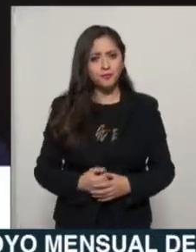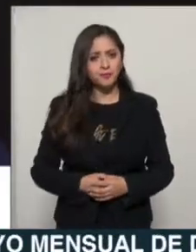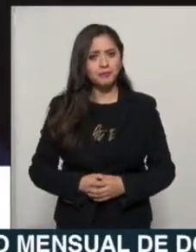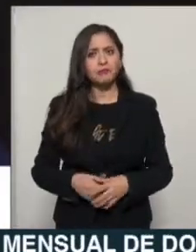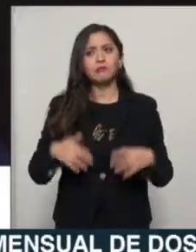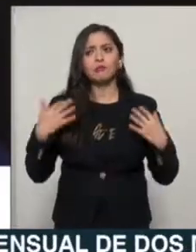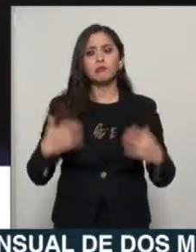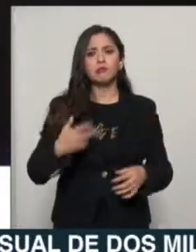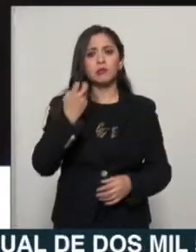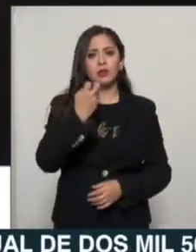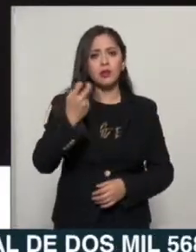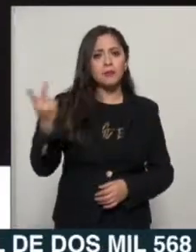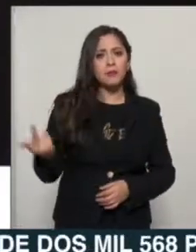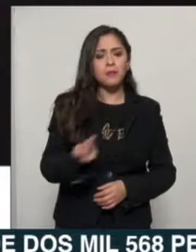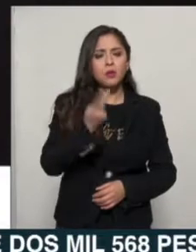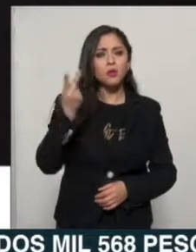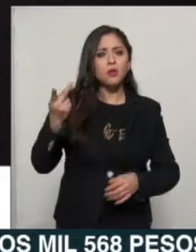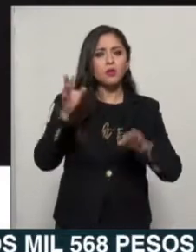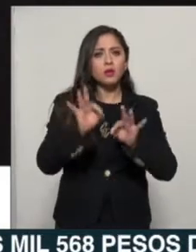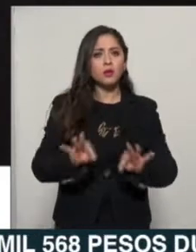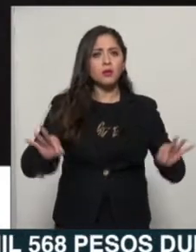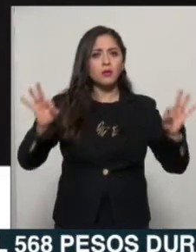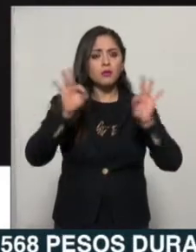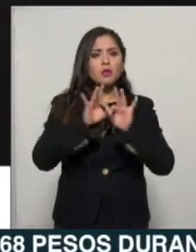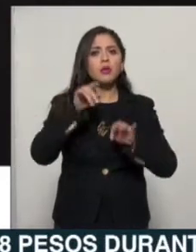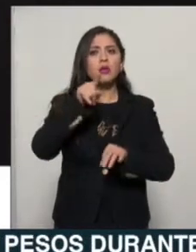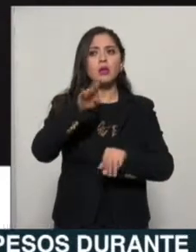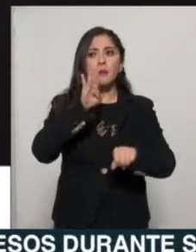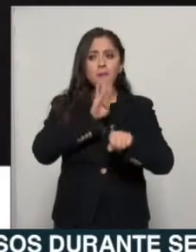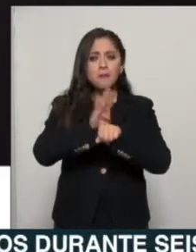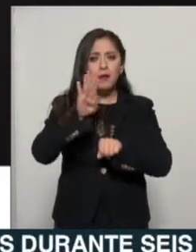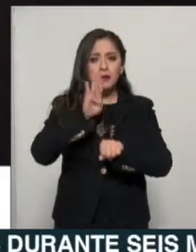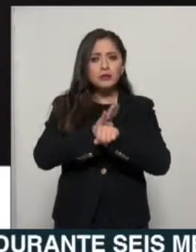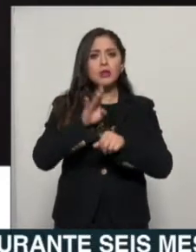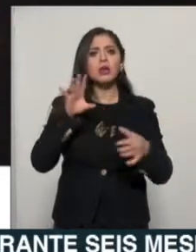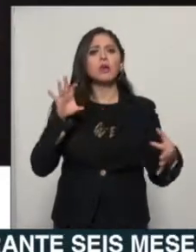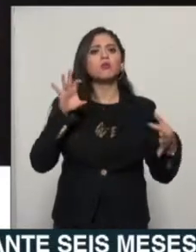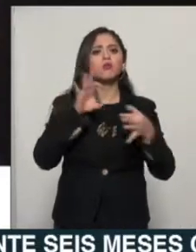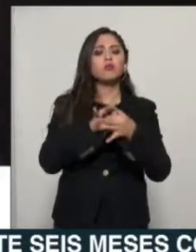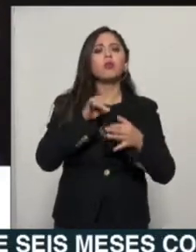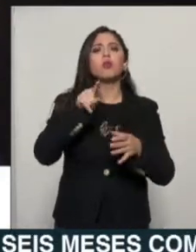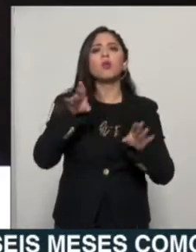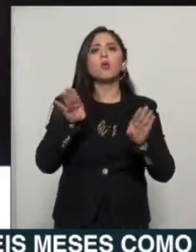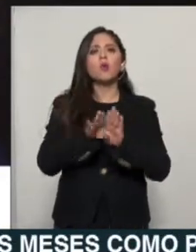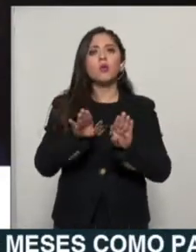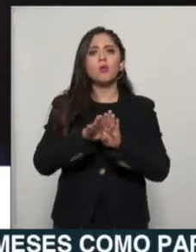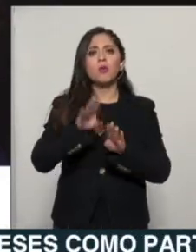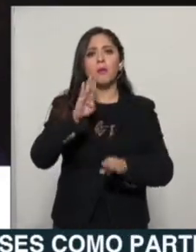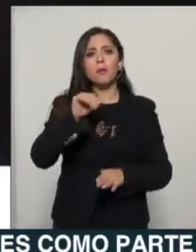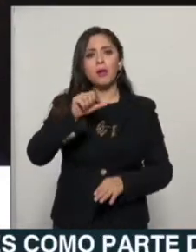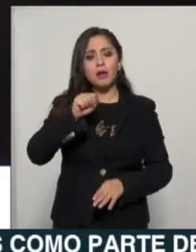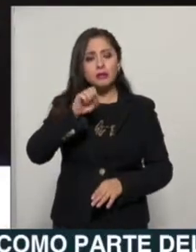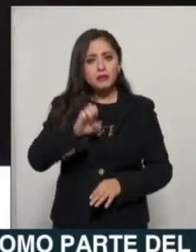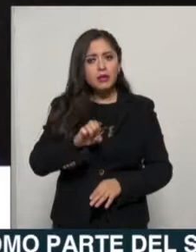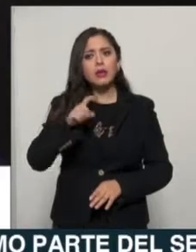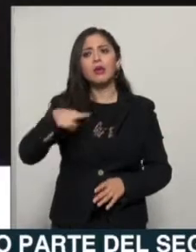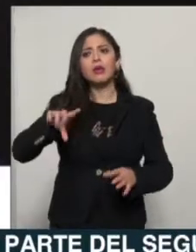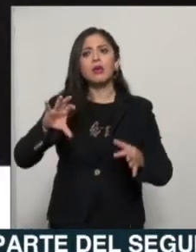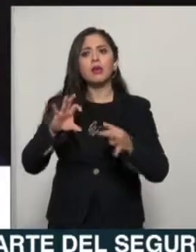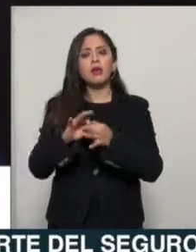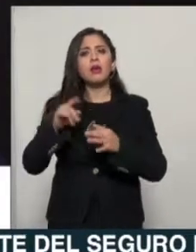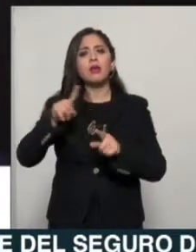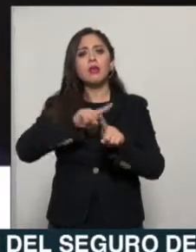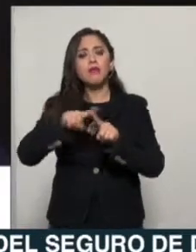importante, porque nós outros no Brasil olvidamos muito o esporte de base, que é o kart, as